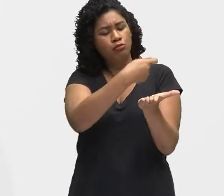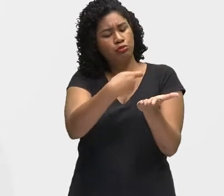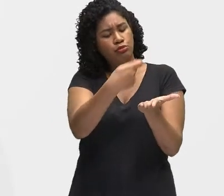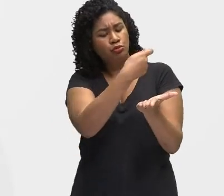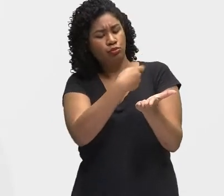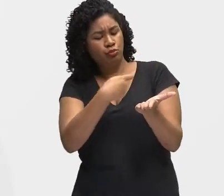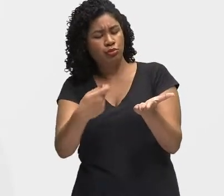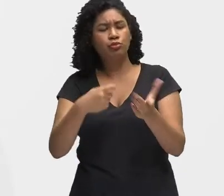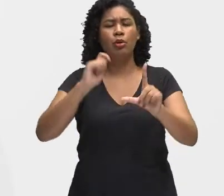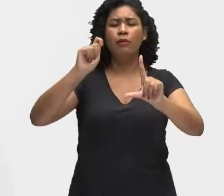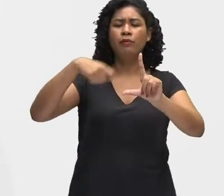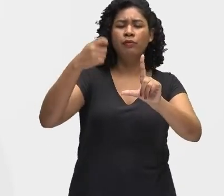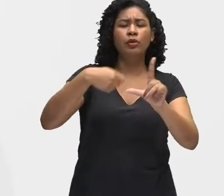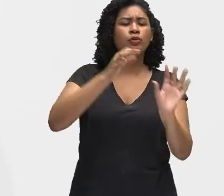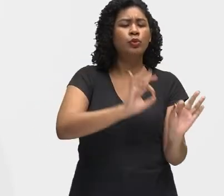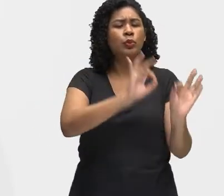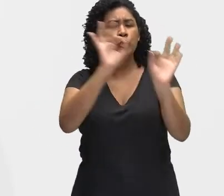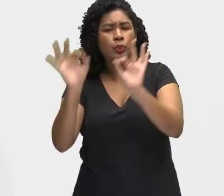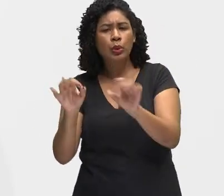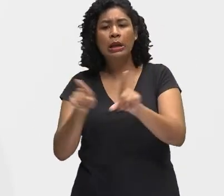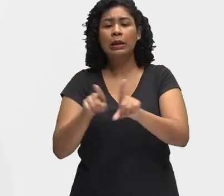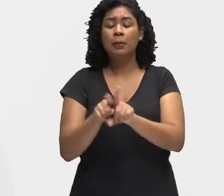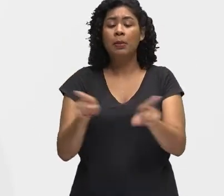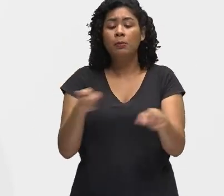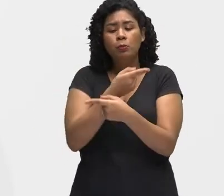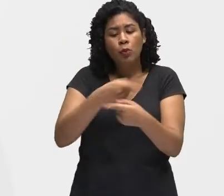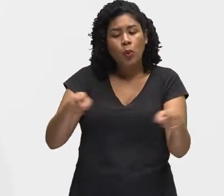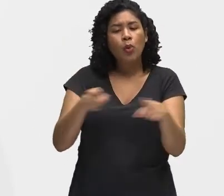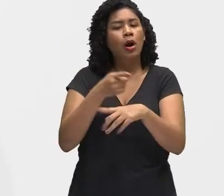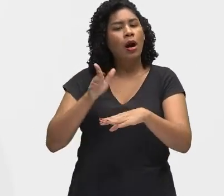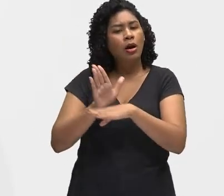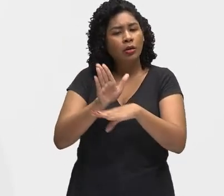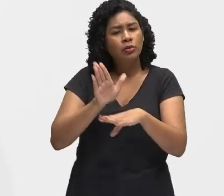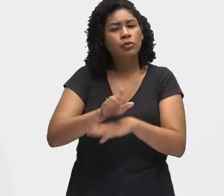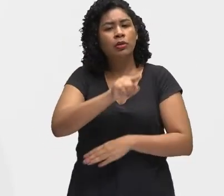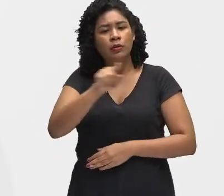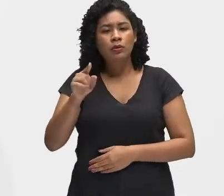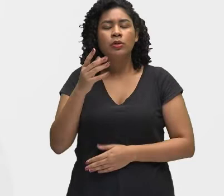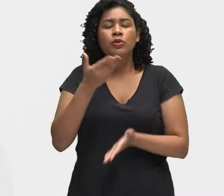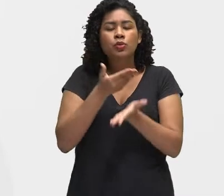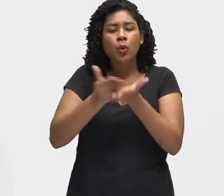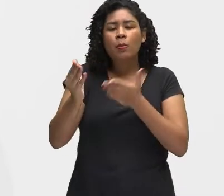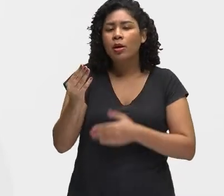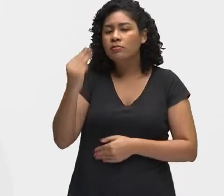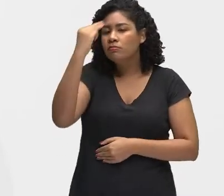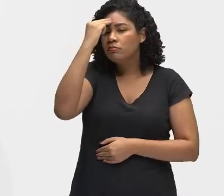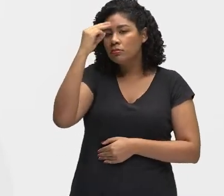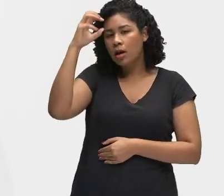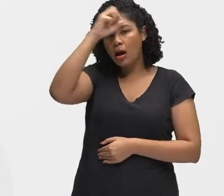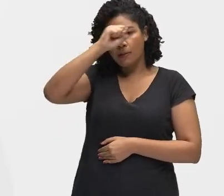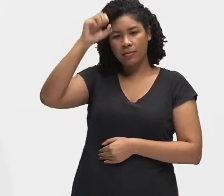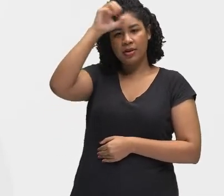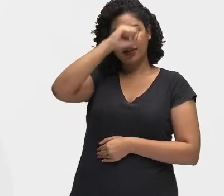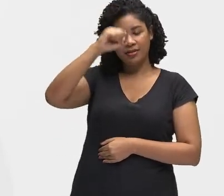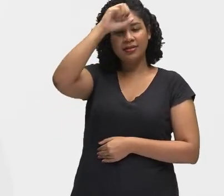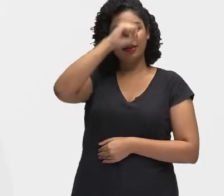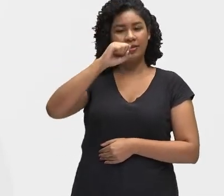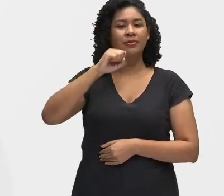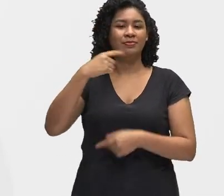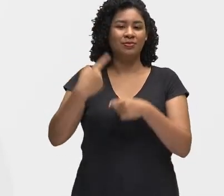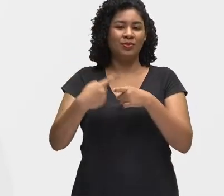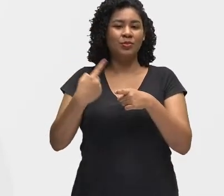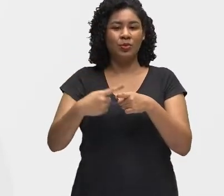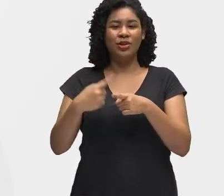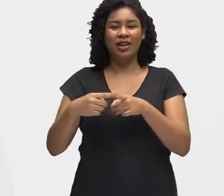assistam vídeos, ouçam músicas, para vocês começarem a aprender esses verbos, tudo bem? Que a forma deles totalmente fica